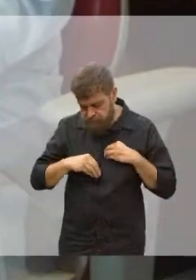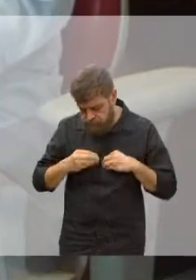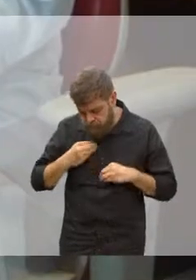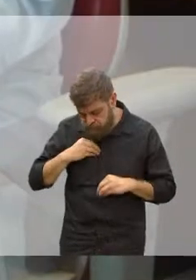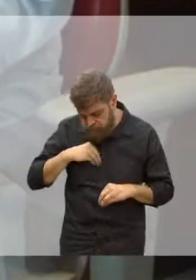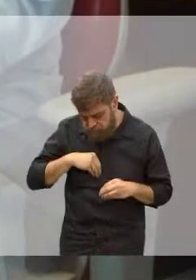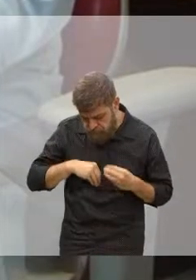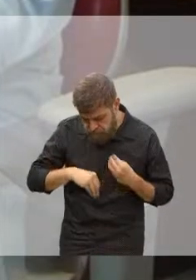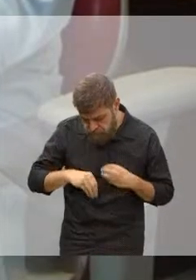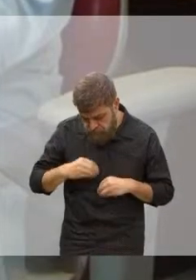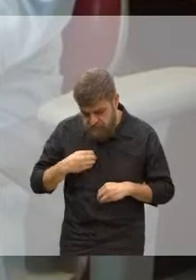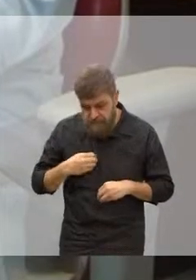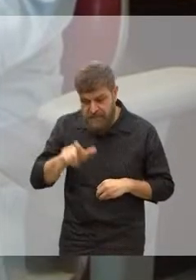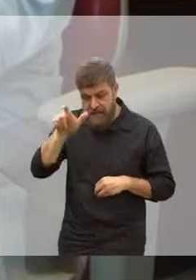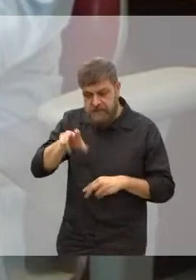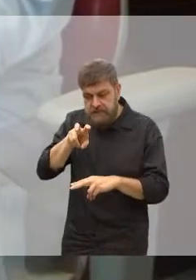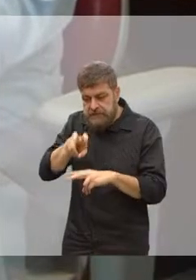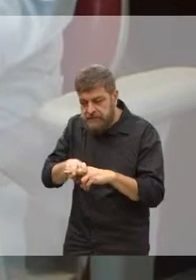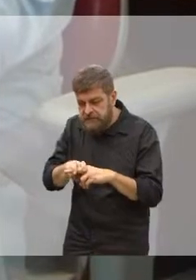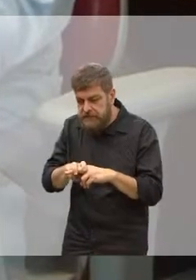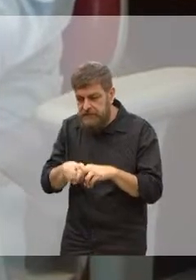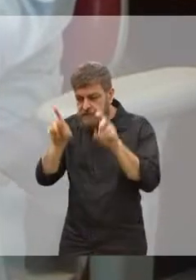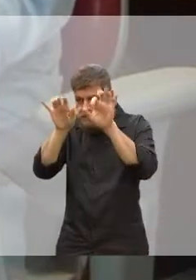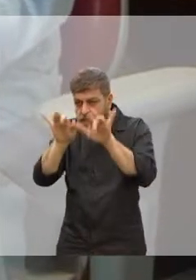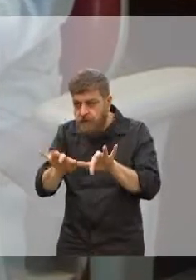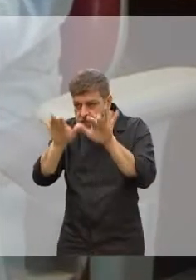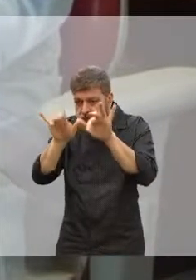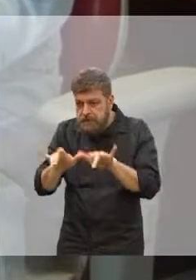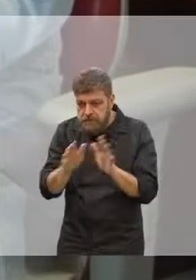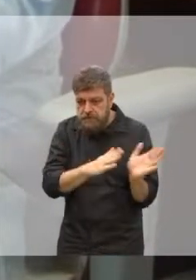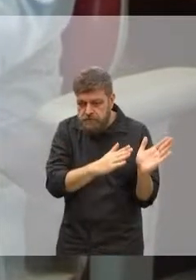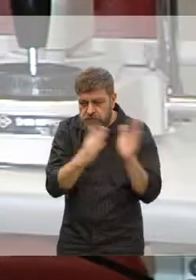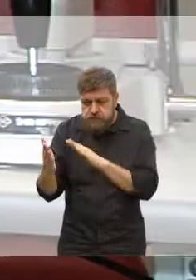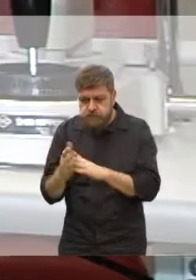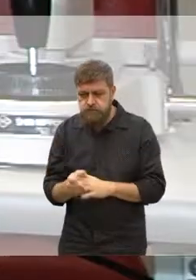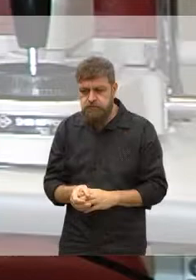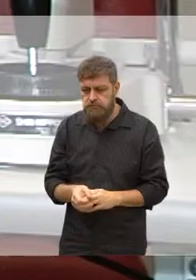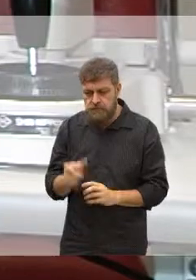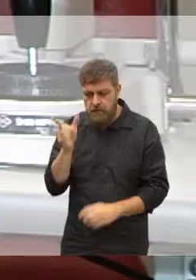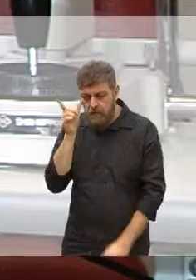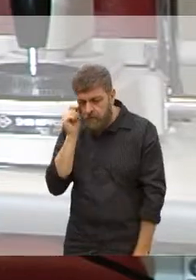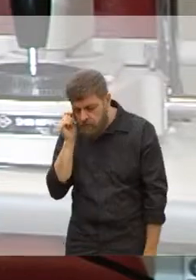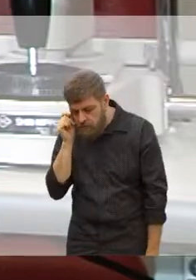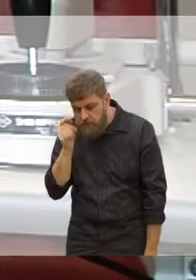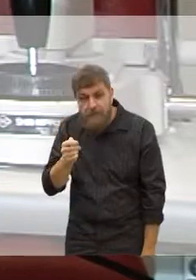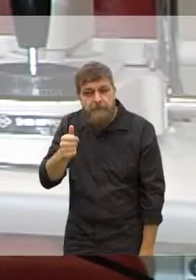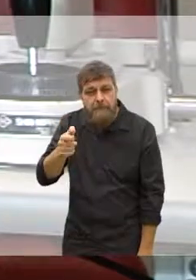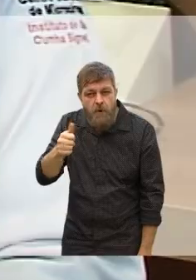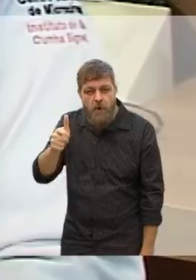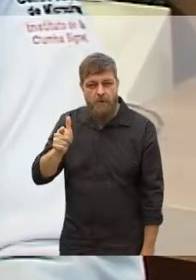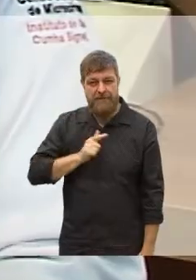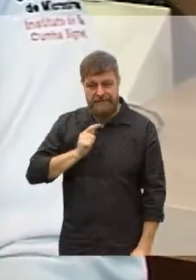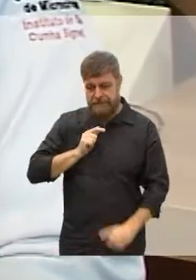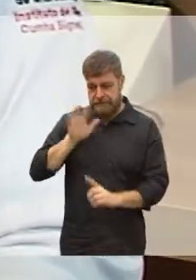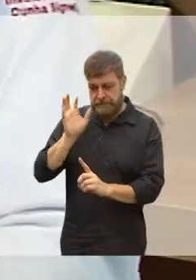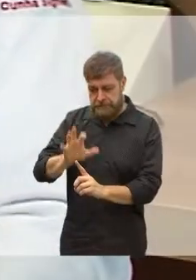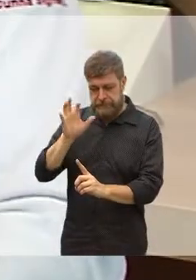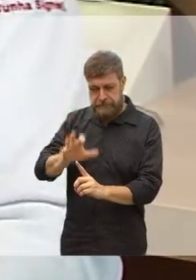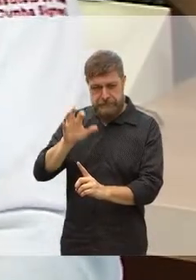ficam voltadas ao computador, ao celular, tablets, dormem menos, tem interferência